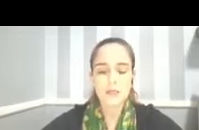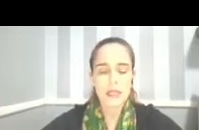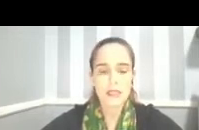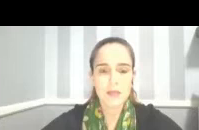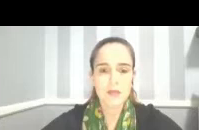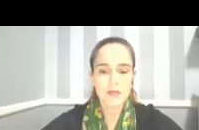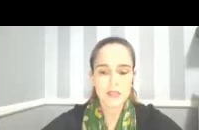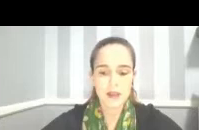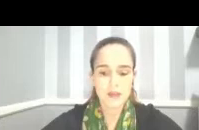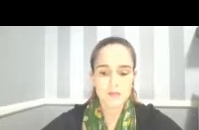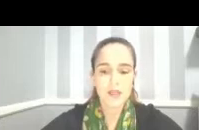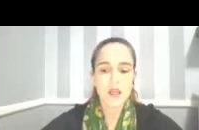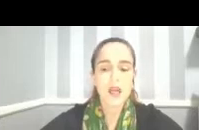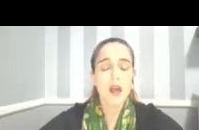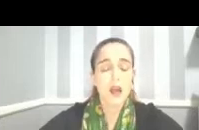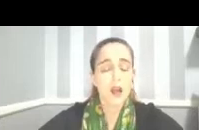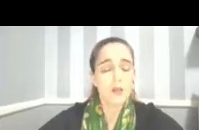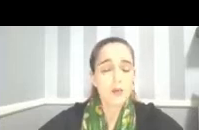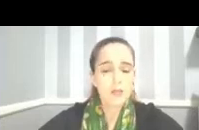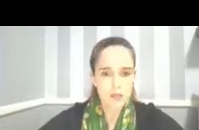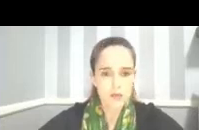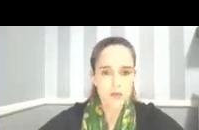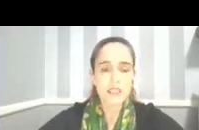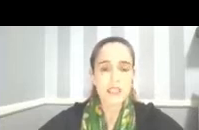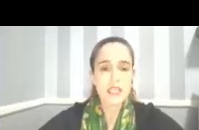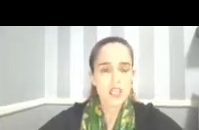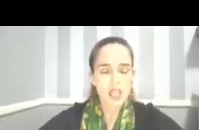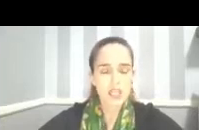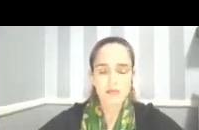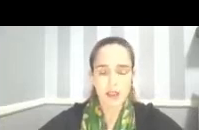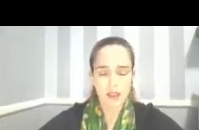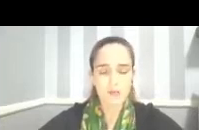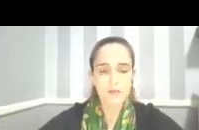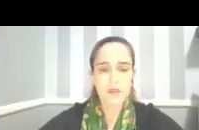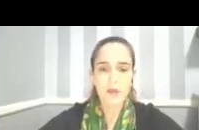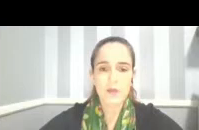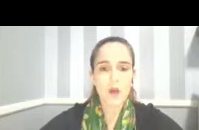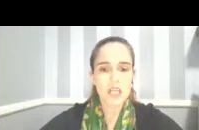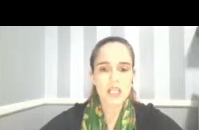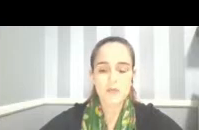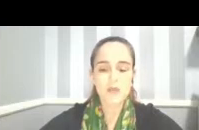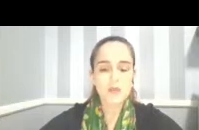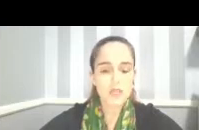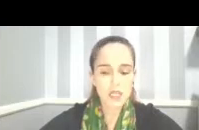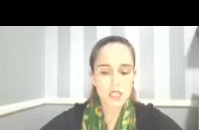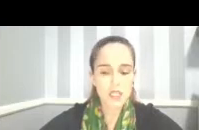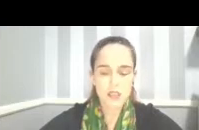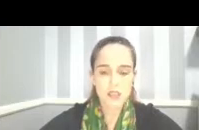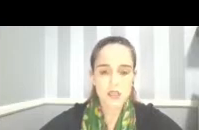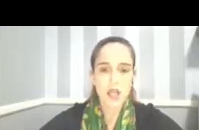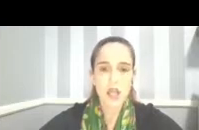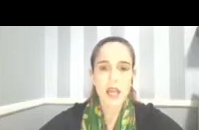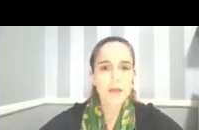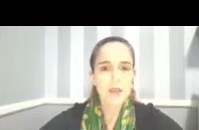para poder manter a temperatura dela. Voltando, se a gente tem uma hemorragia muito